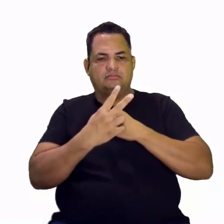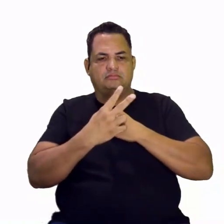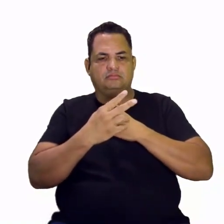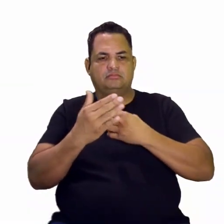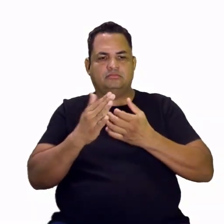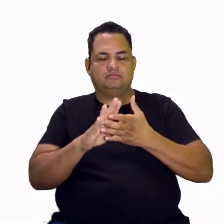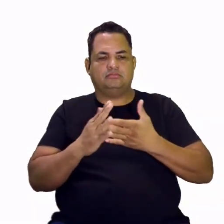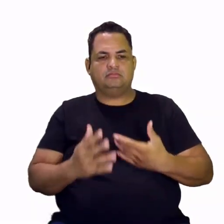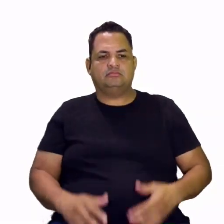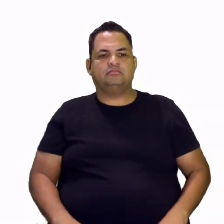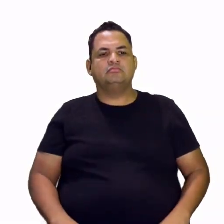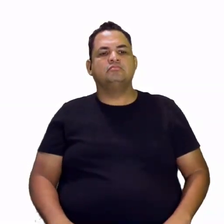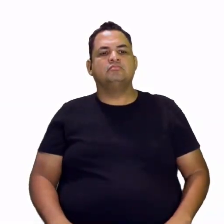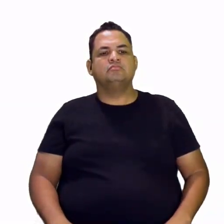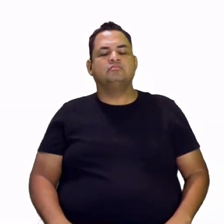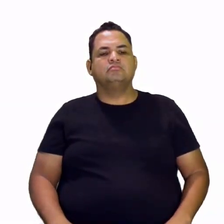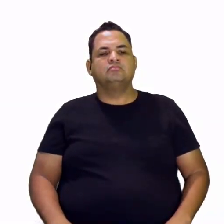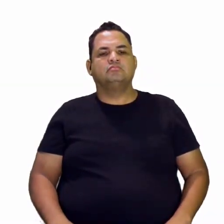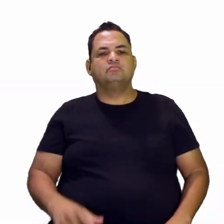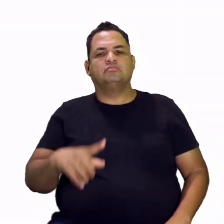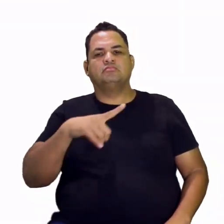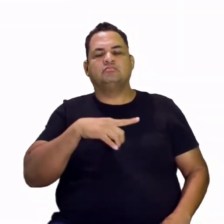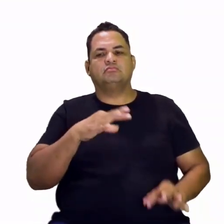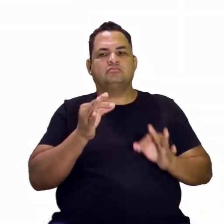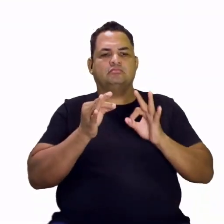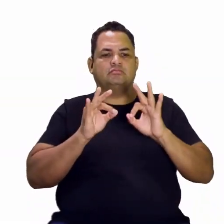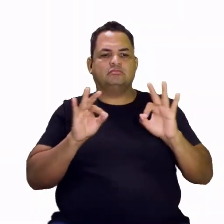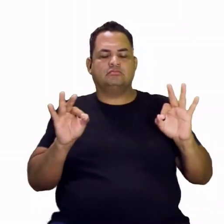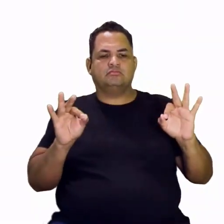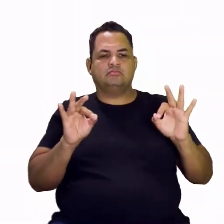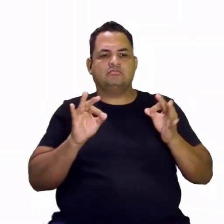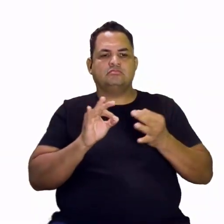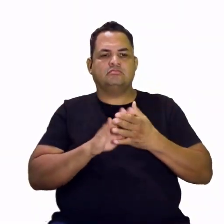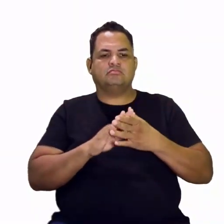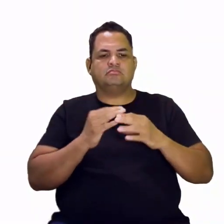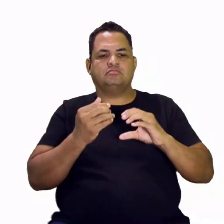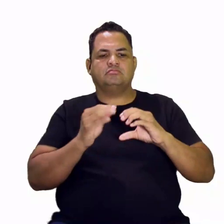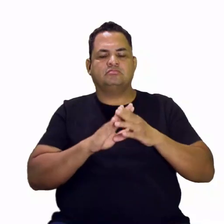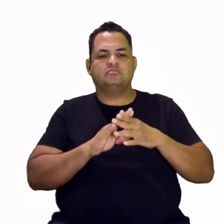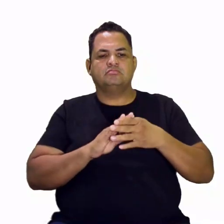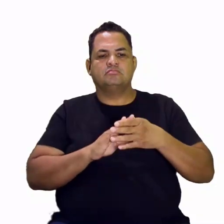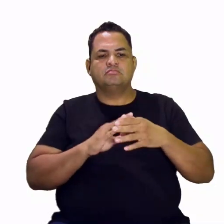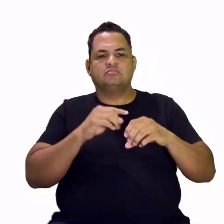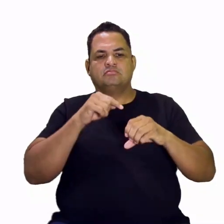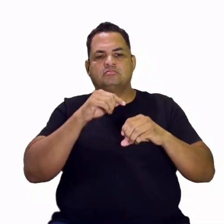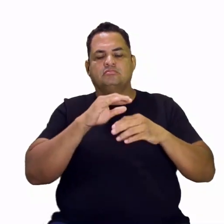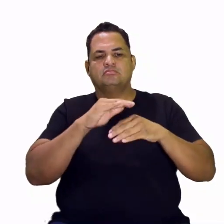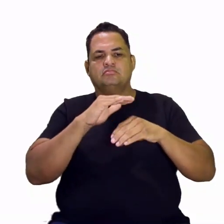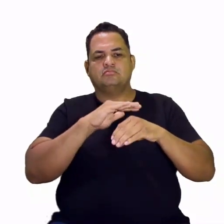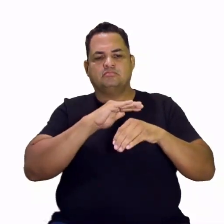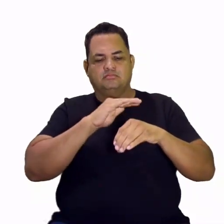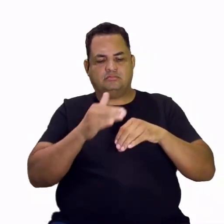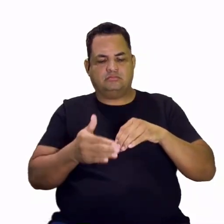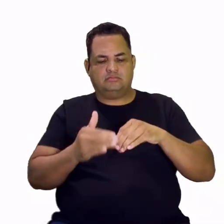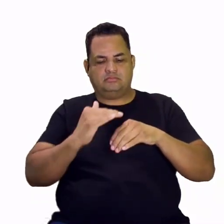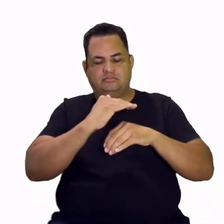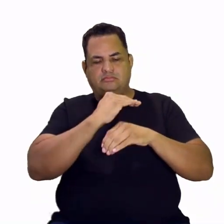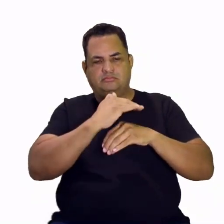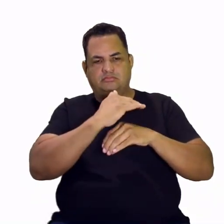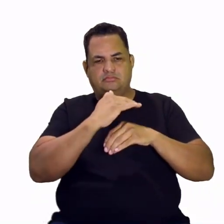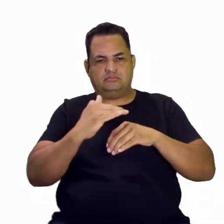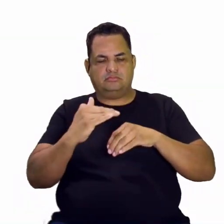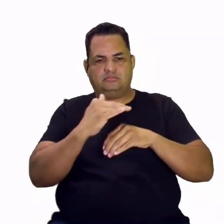uma carioteca. Você vai ter simplesmente uma de fora para dentro, tá, galera? Parede celular de